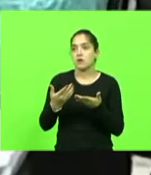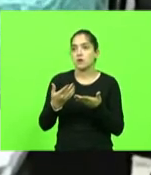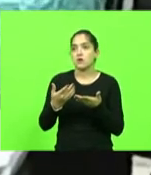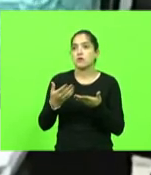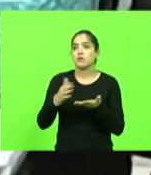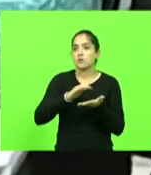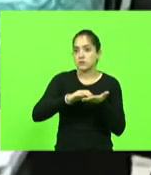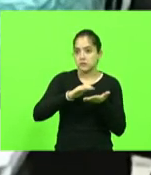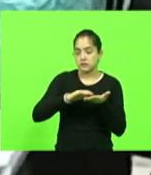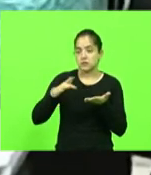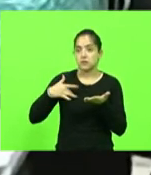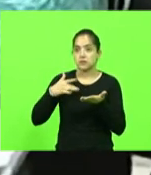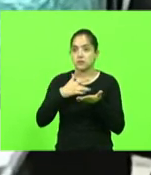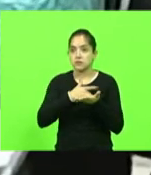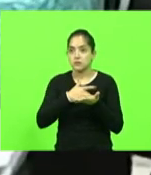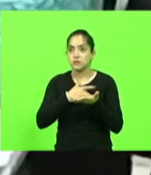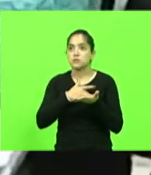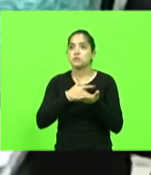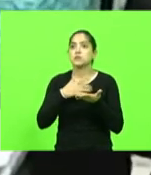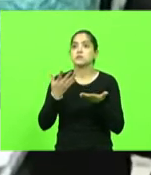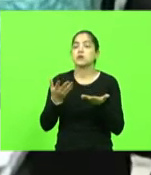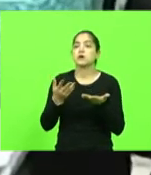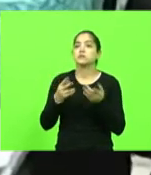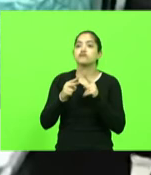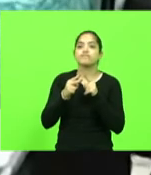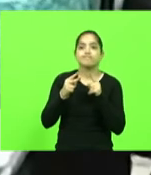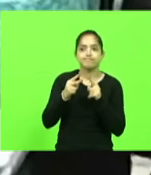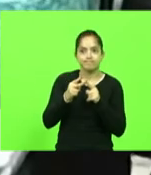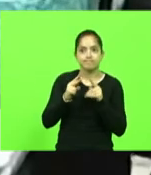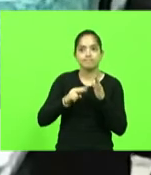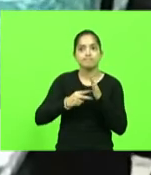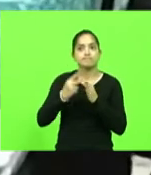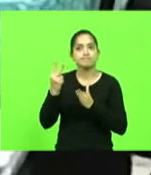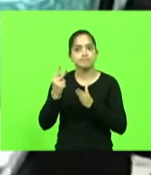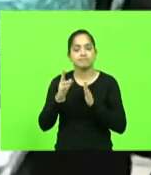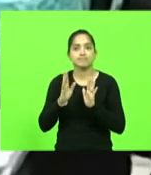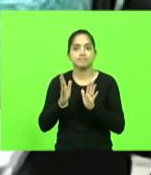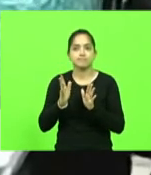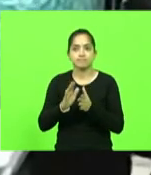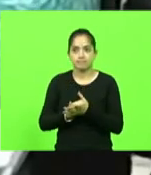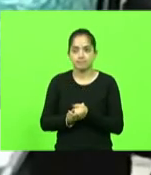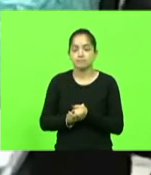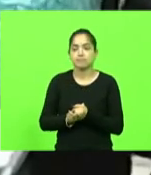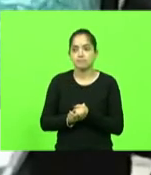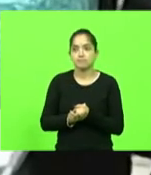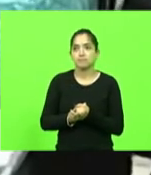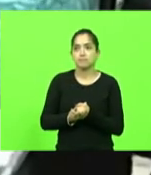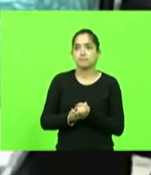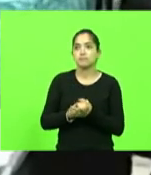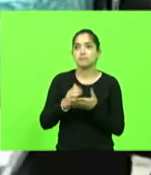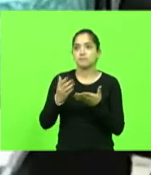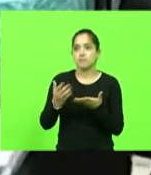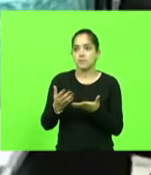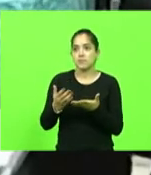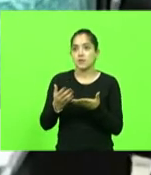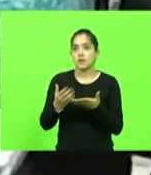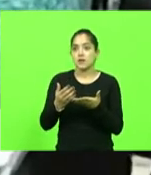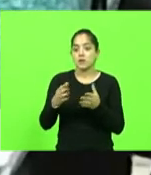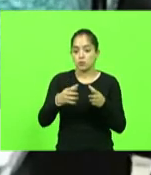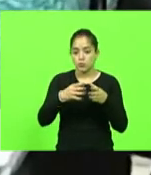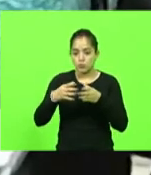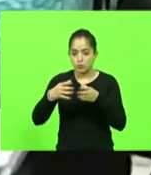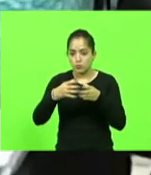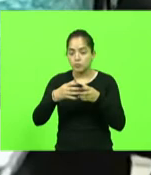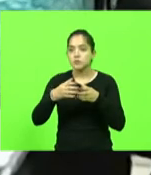Estado da Saúde em duas ou três oportunidades, inclusive nessas oportunidades, o COEGEMAS e a FECAM também